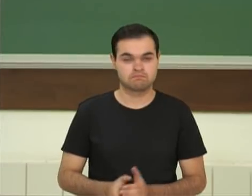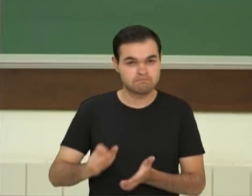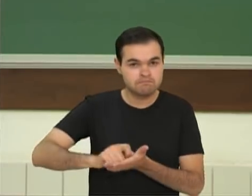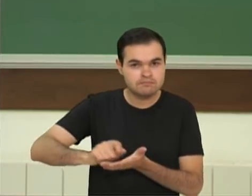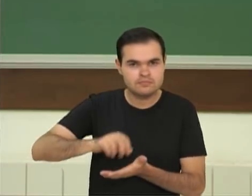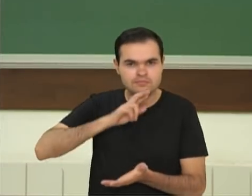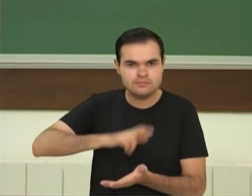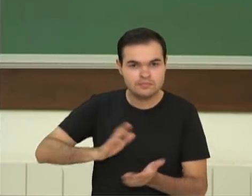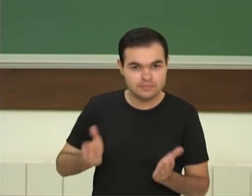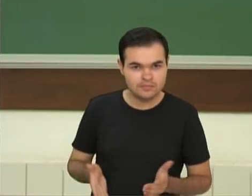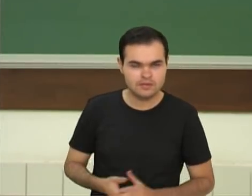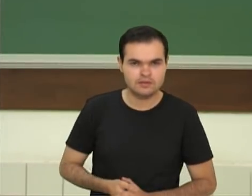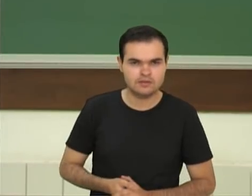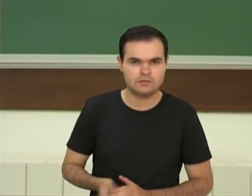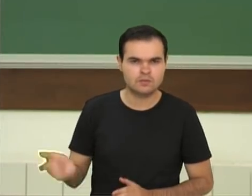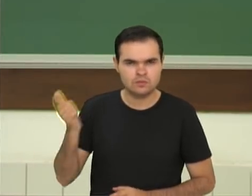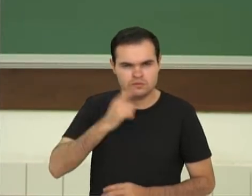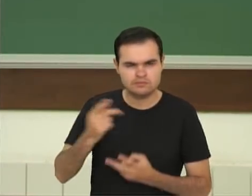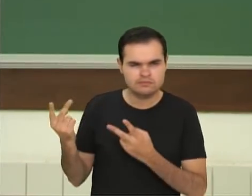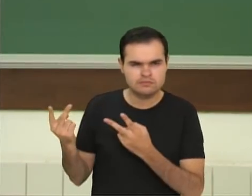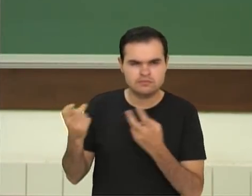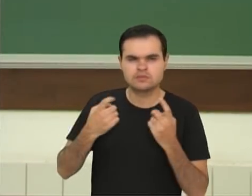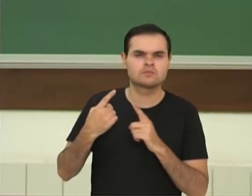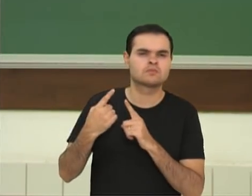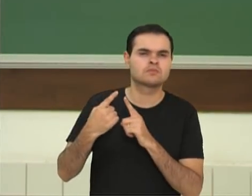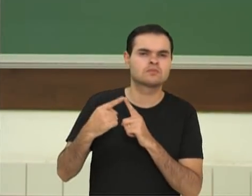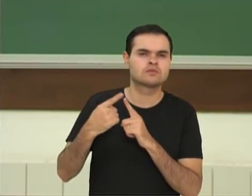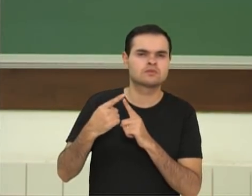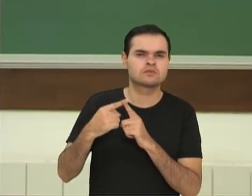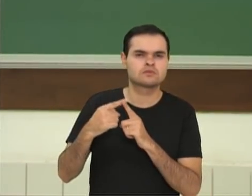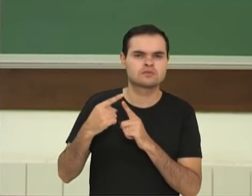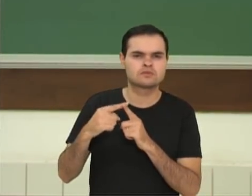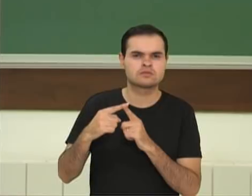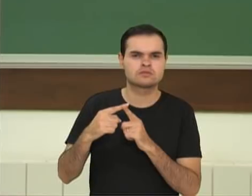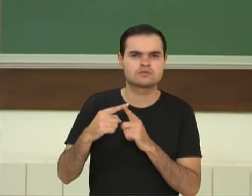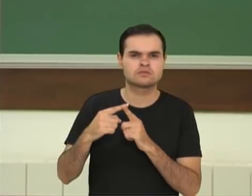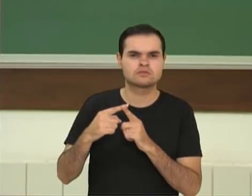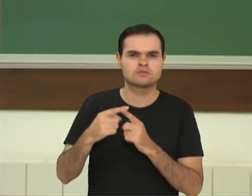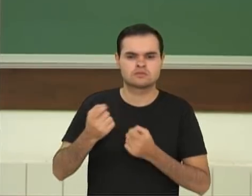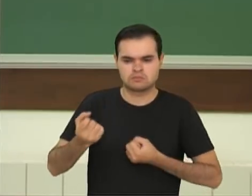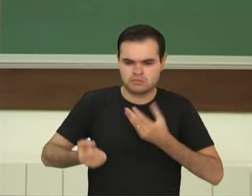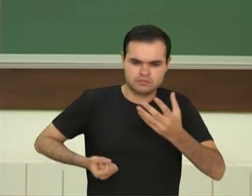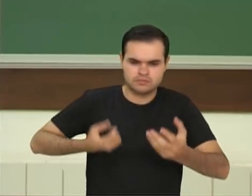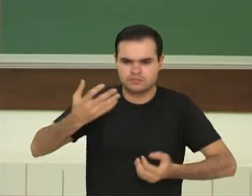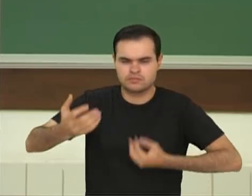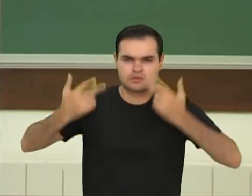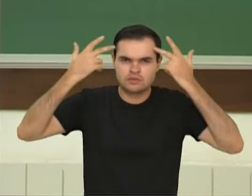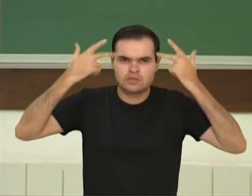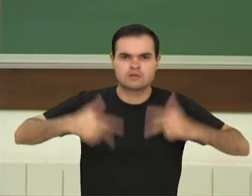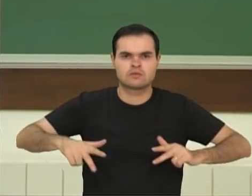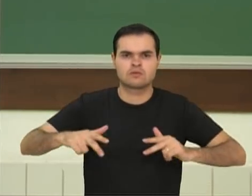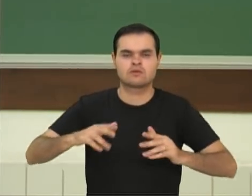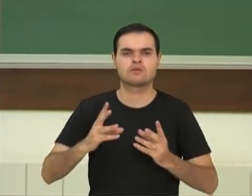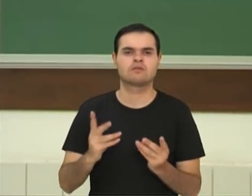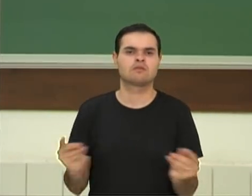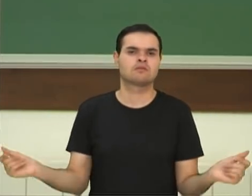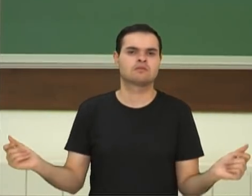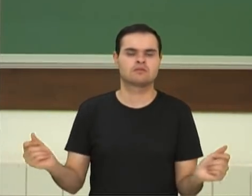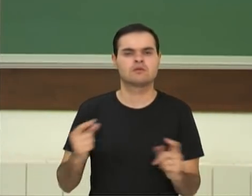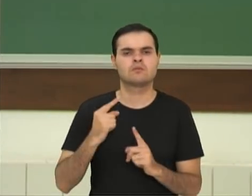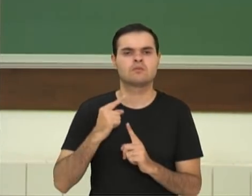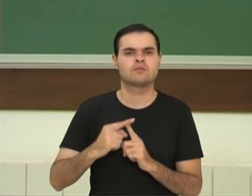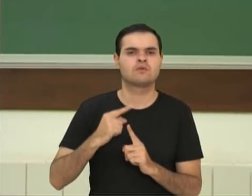Anotou sua resposta? Conseguiu perceber por que os traços espontâneos estão desaparecendo? As pessoas